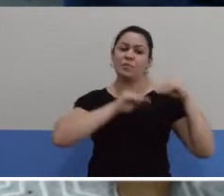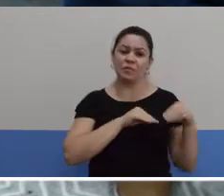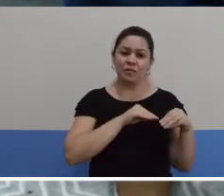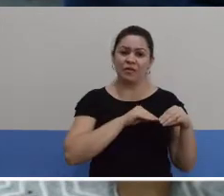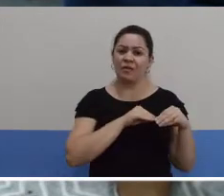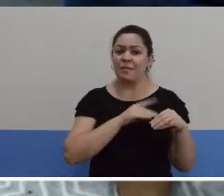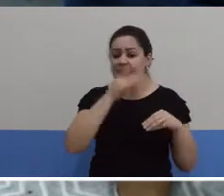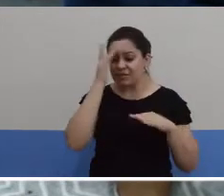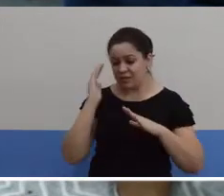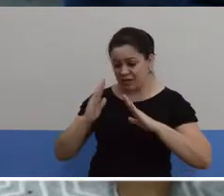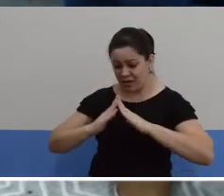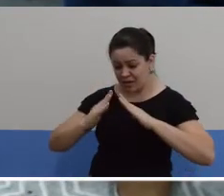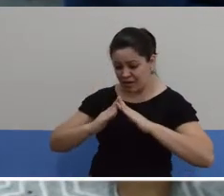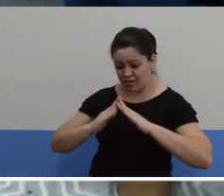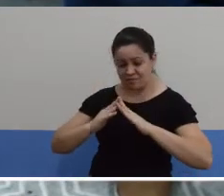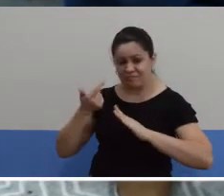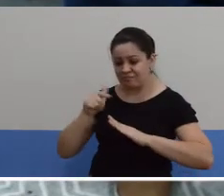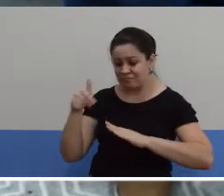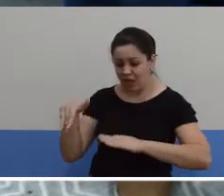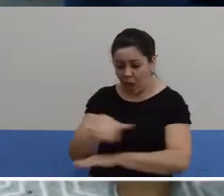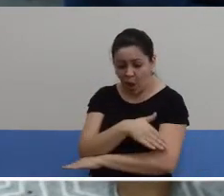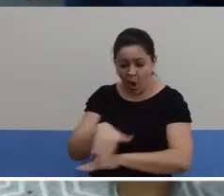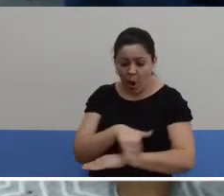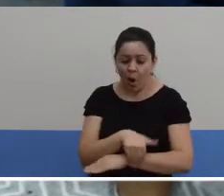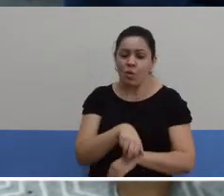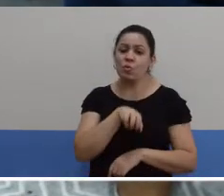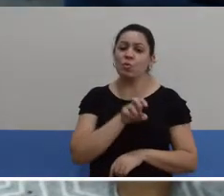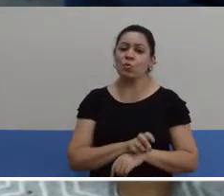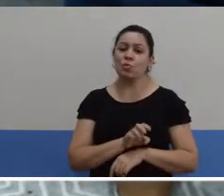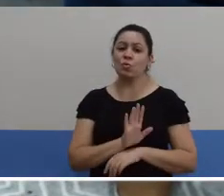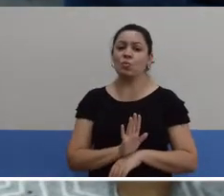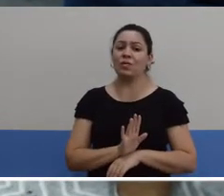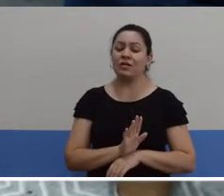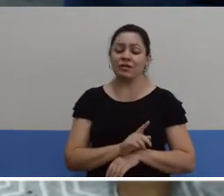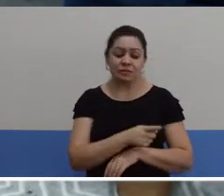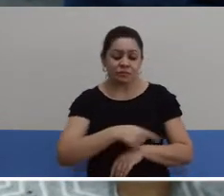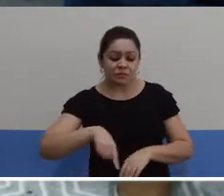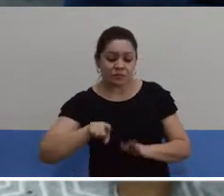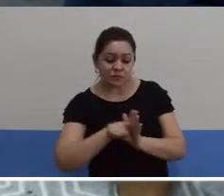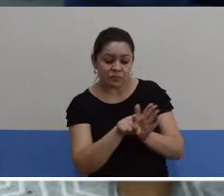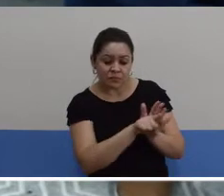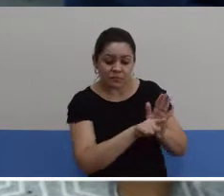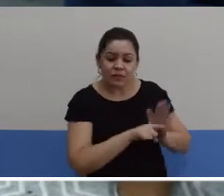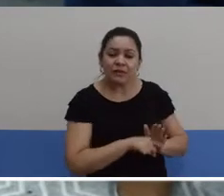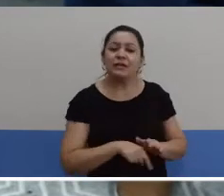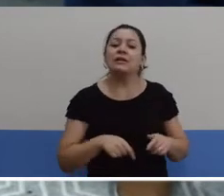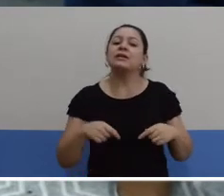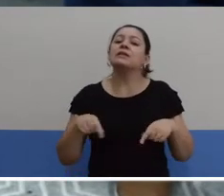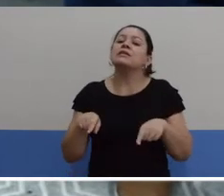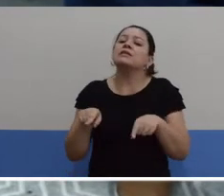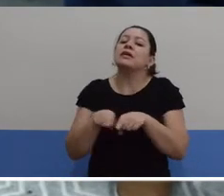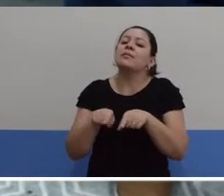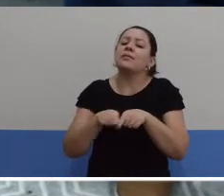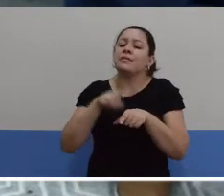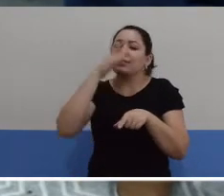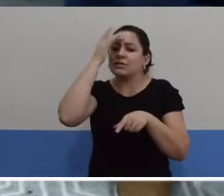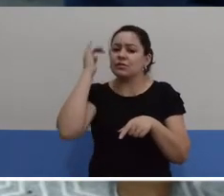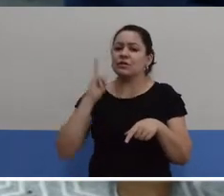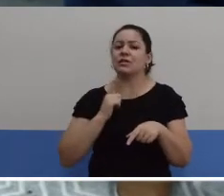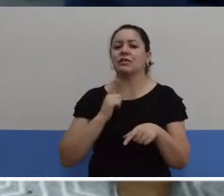a gente precisa saber do que eles esperam, né, dessa igreja, e os portadores de necessidades